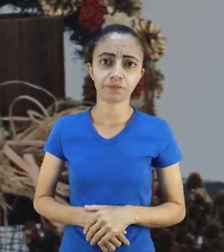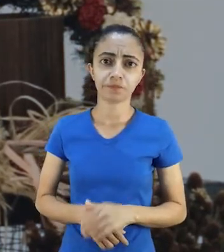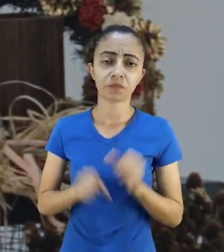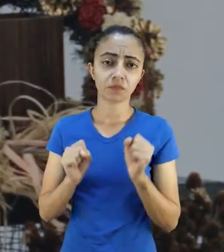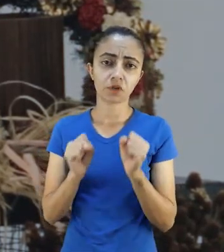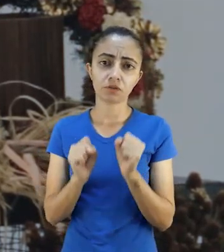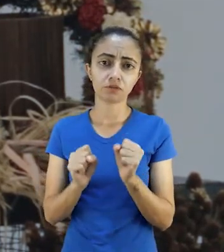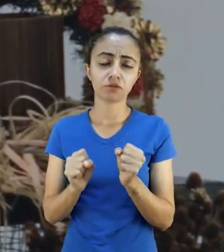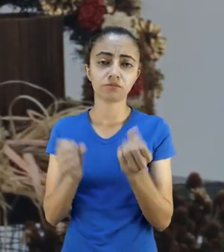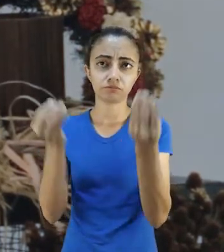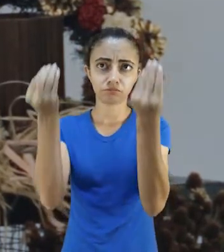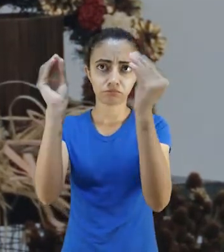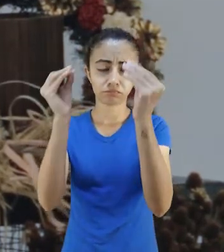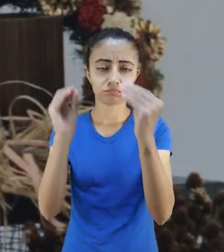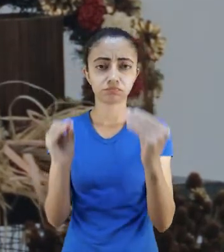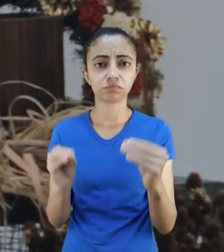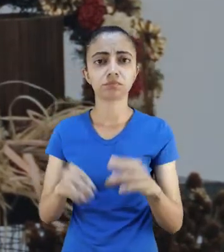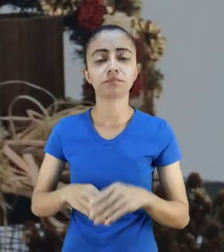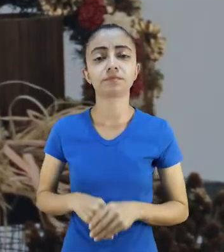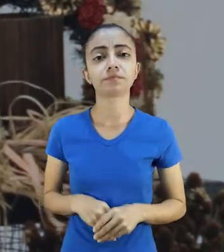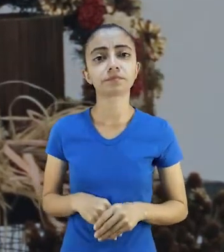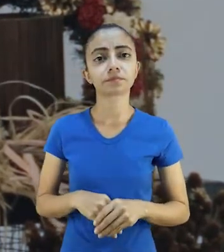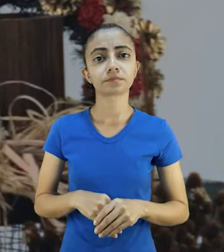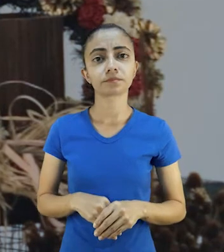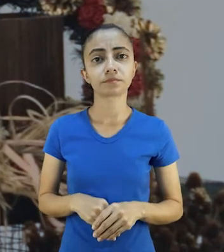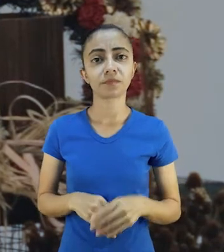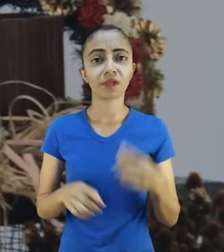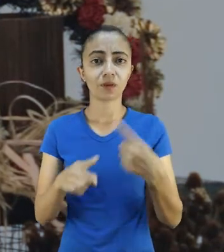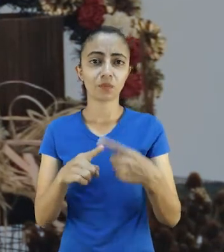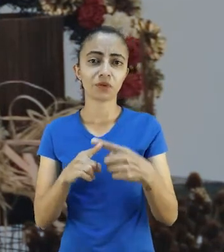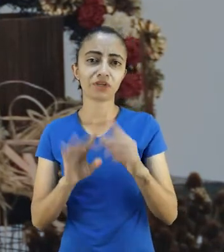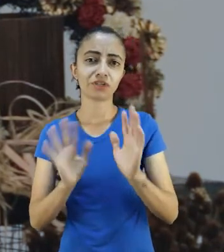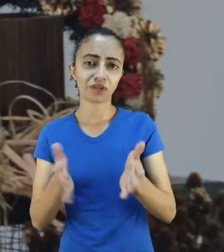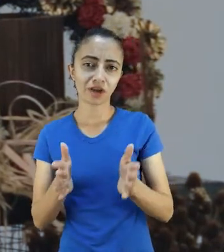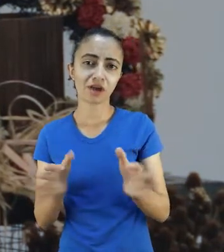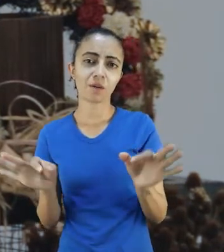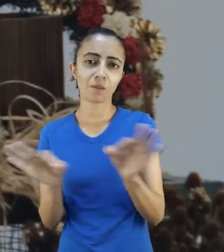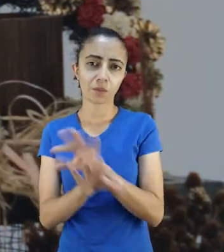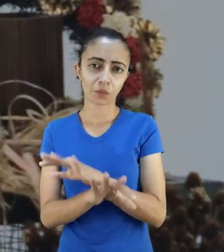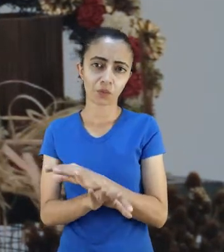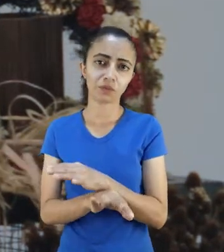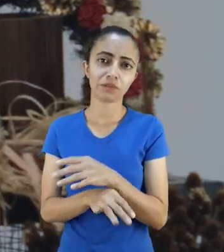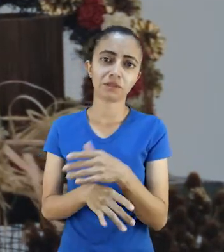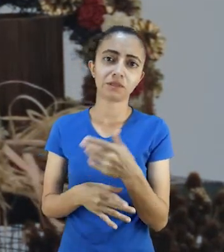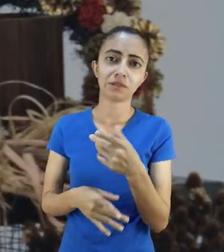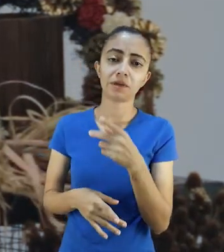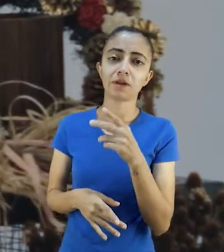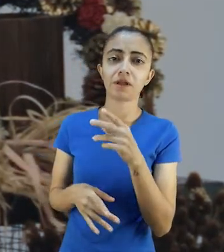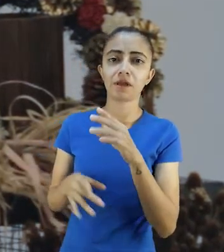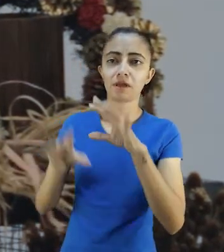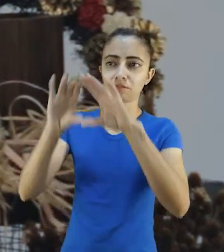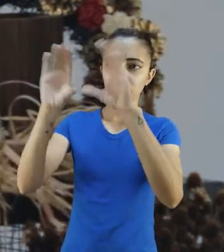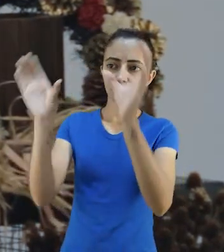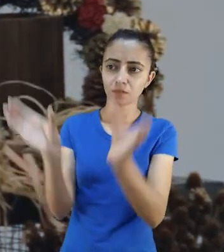para colocar. É porque eu já tinha essa montada, então assim, eu tenho que fazer igual, né? Para